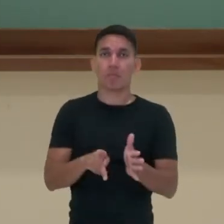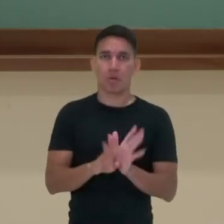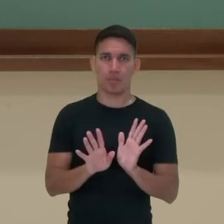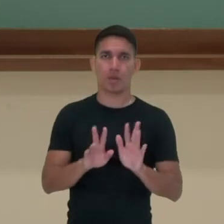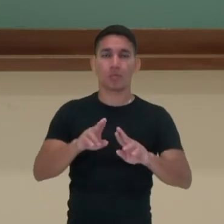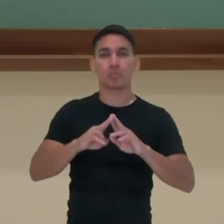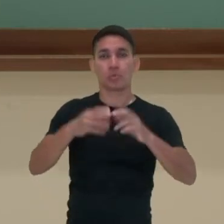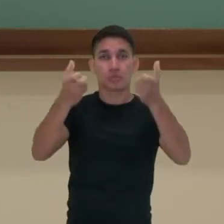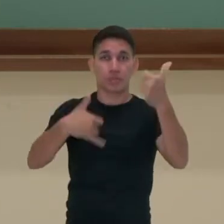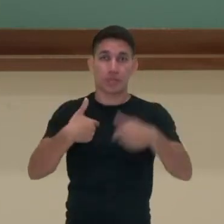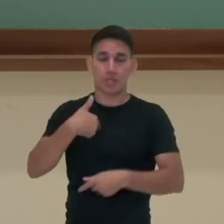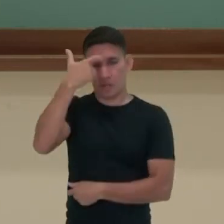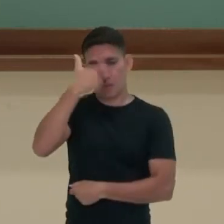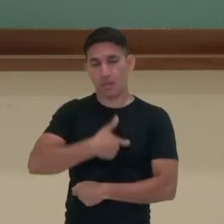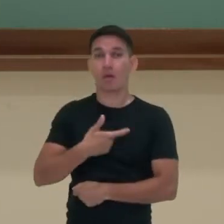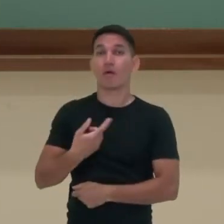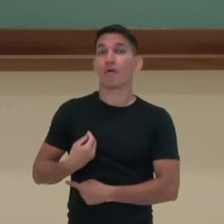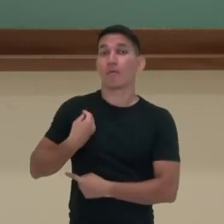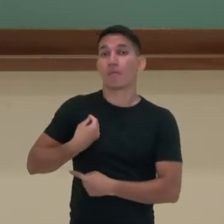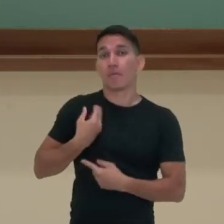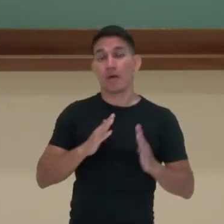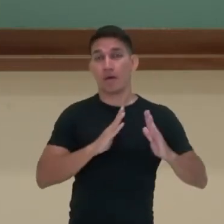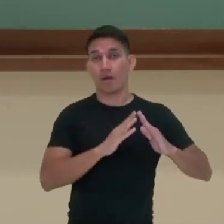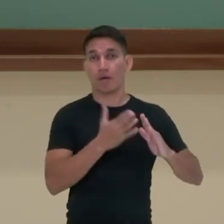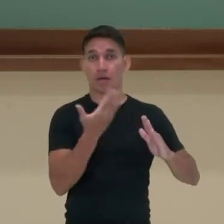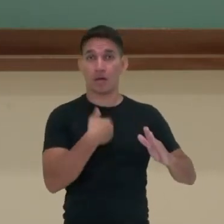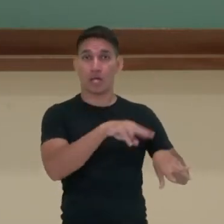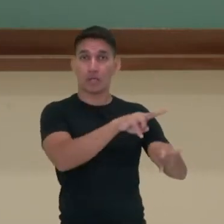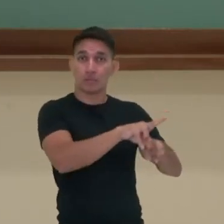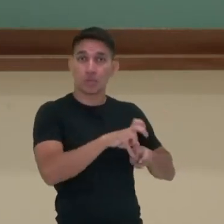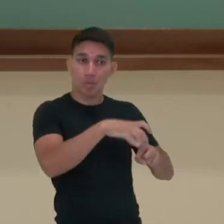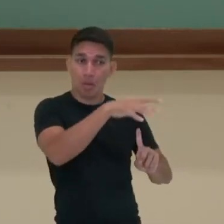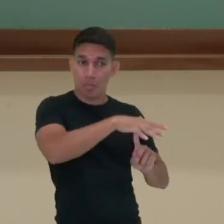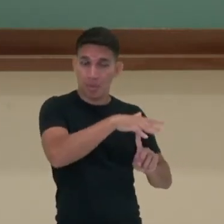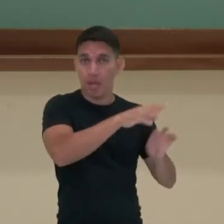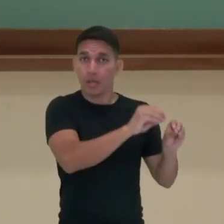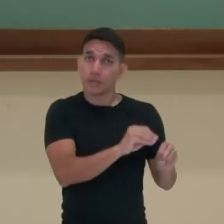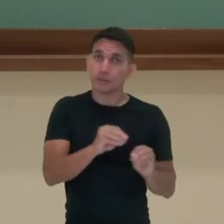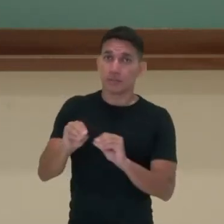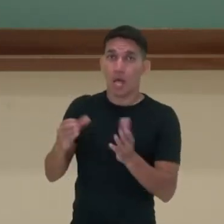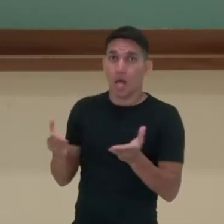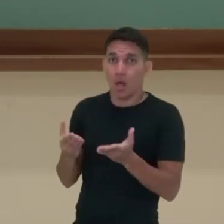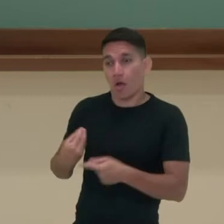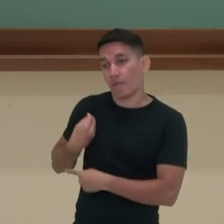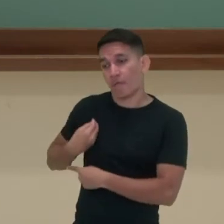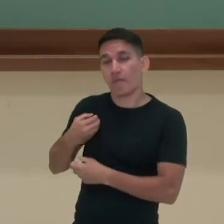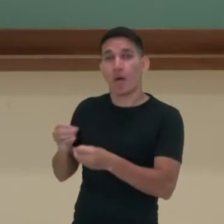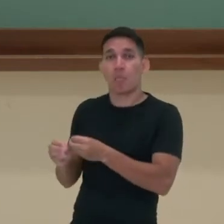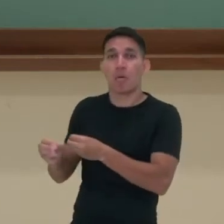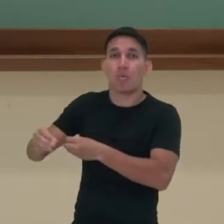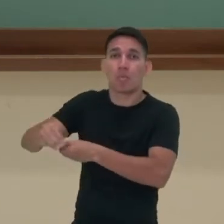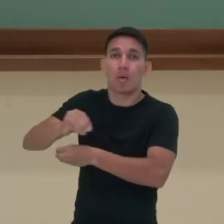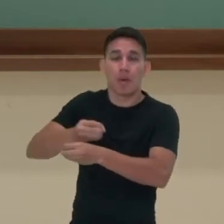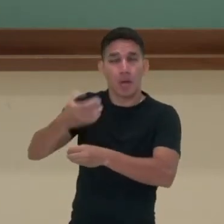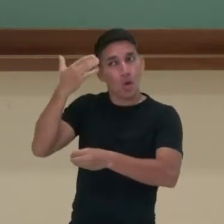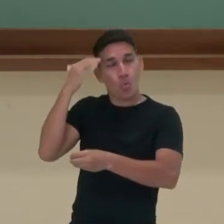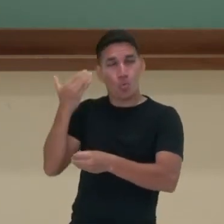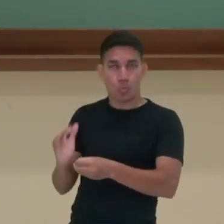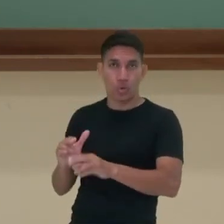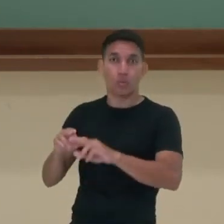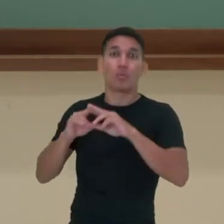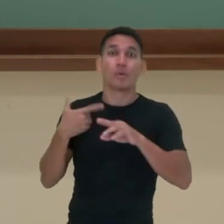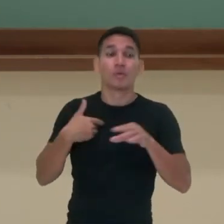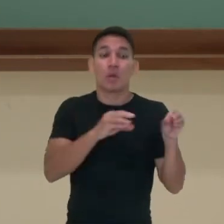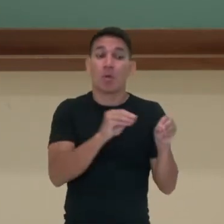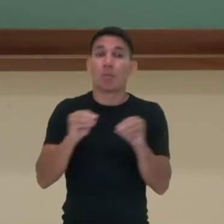que vos fala é um deles, né? Eu mudei do interior do Paraná e atualmente moro na região metropolitana de Curitiba. Então, eu fiz